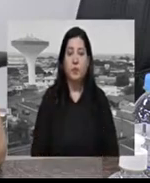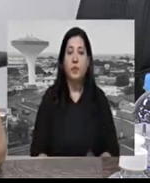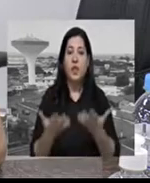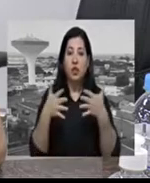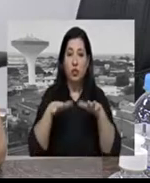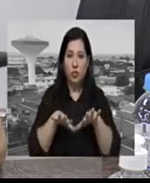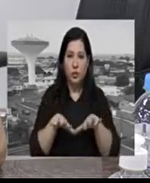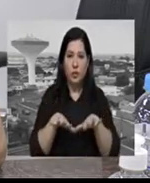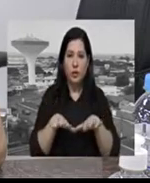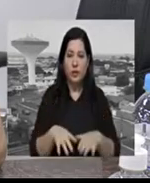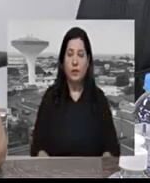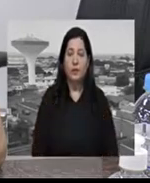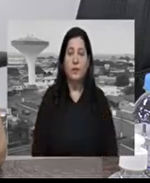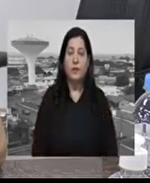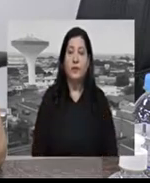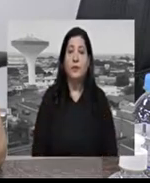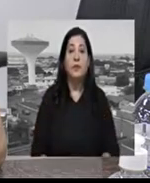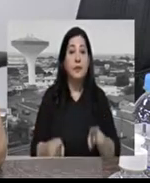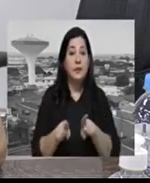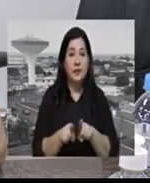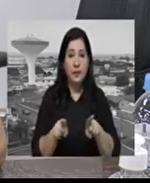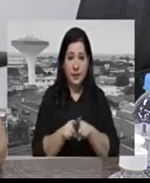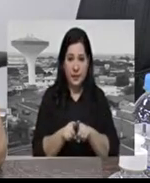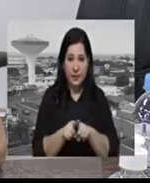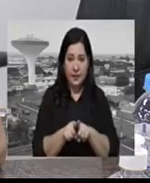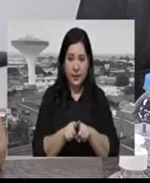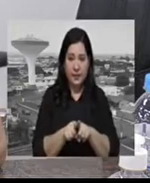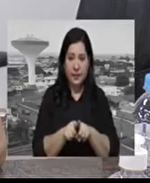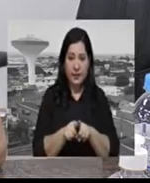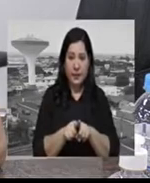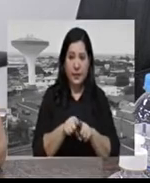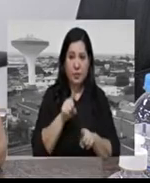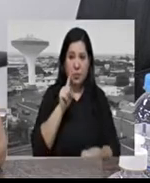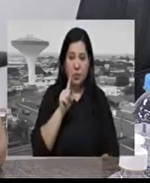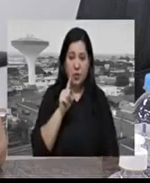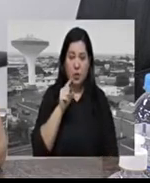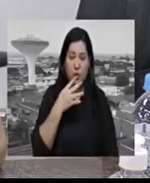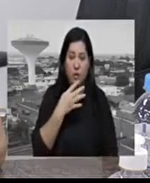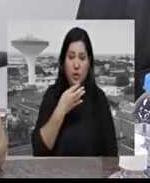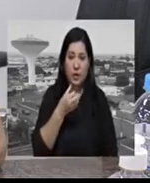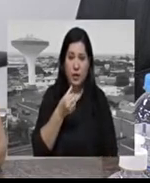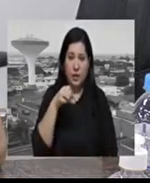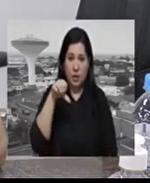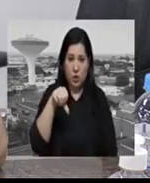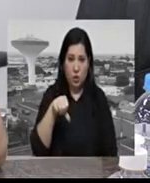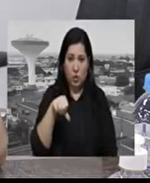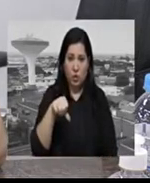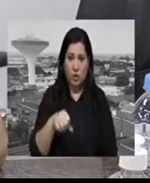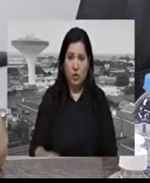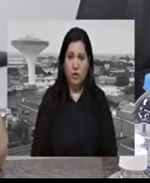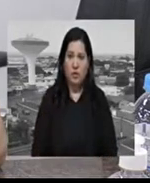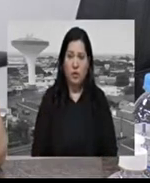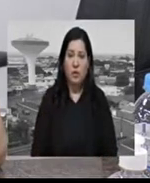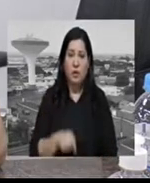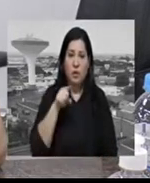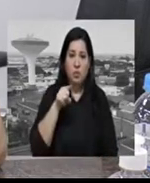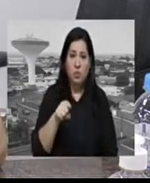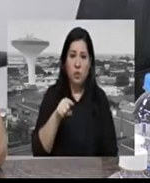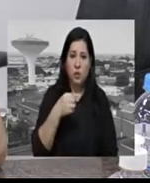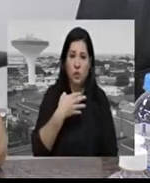inclusão e a gente apresentou também esse é o requerimento 1469 e a gente apresentou também o